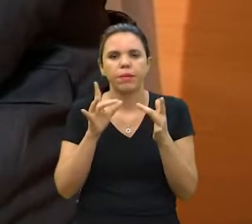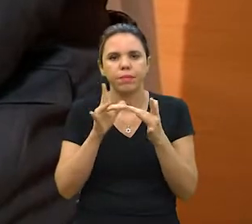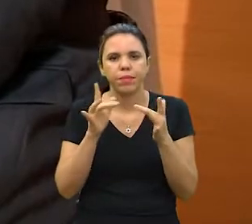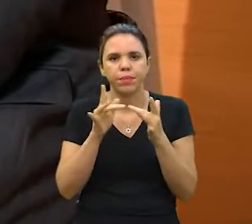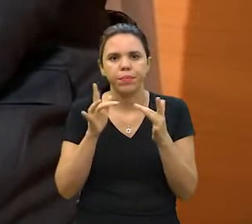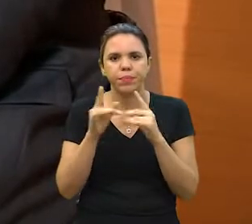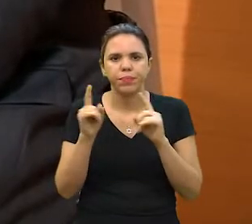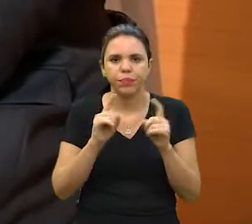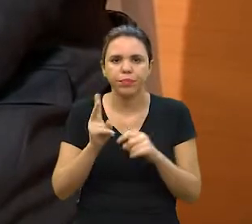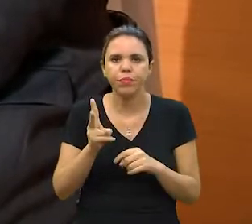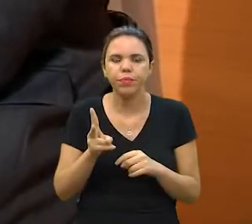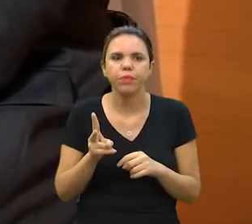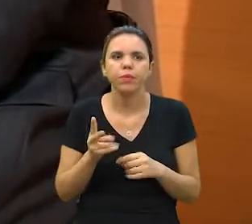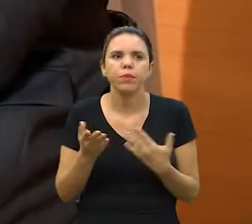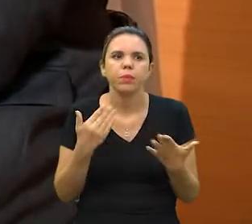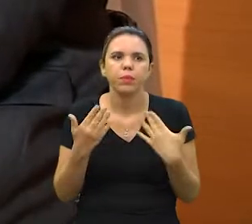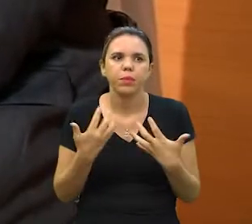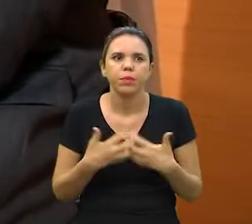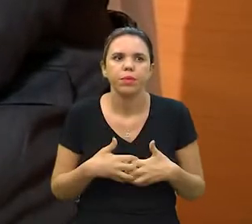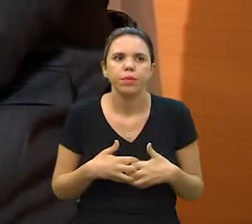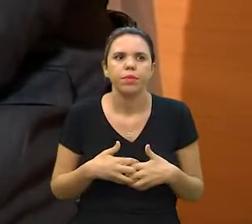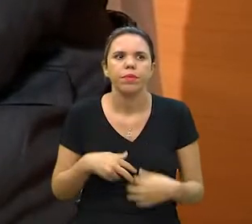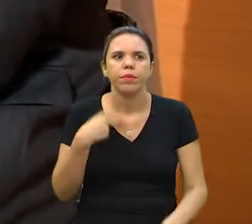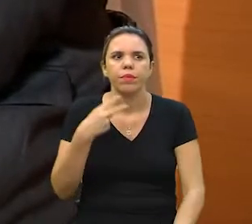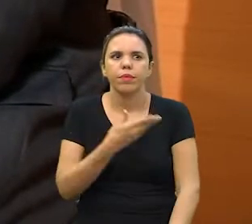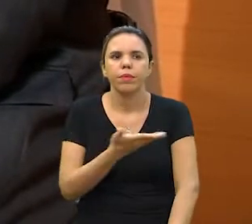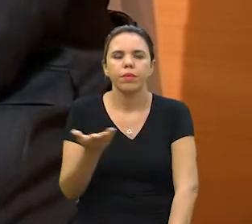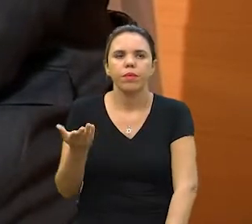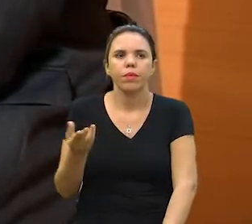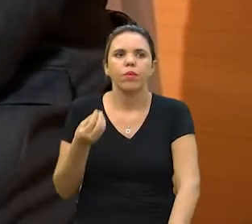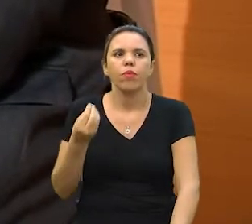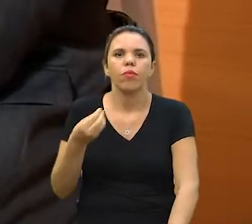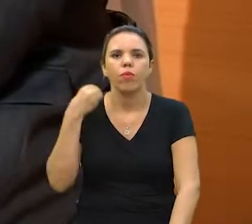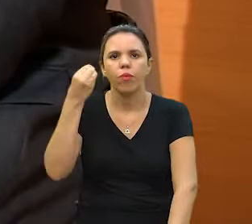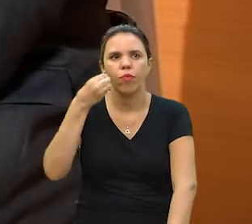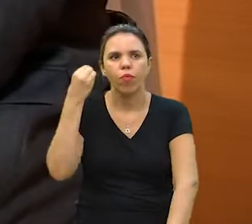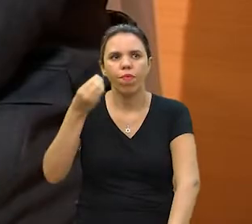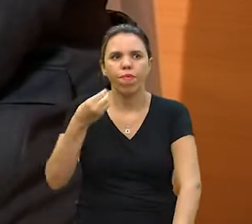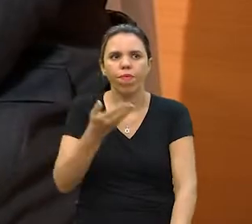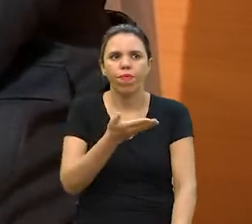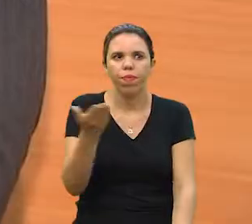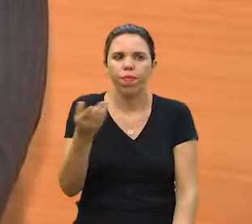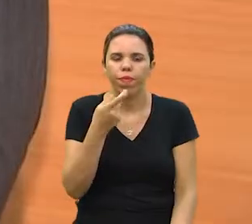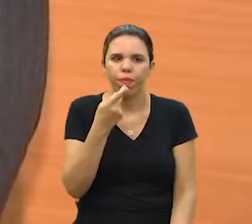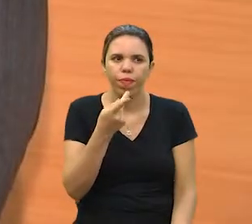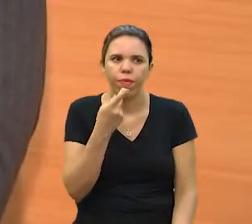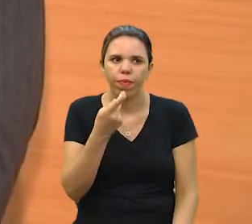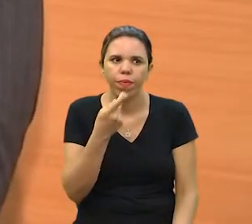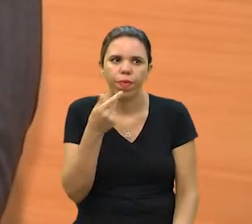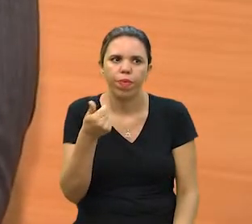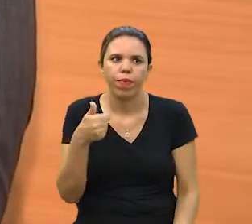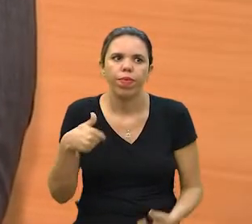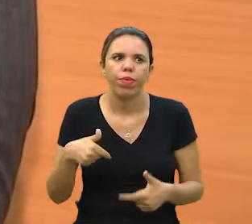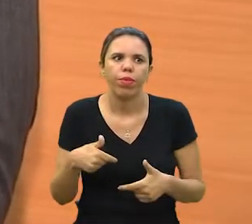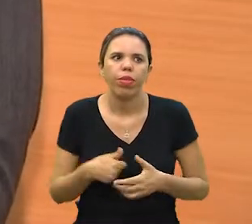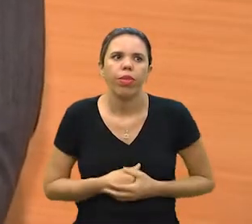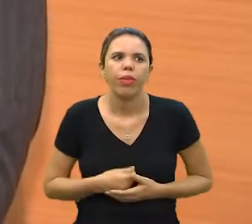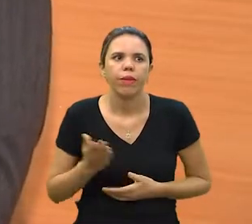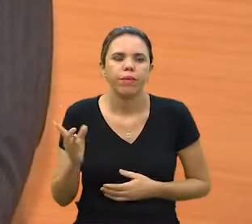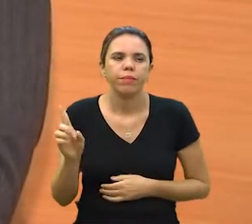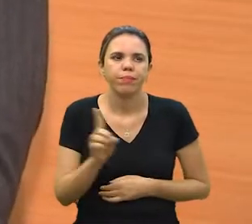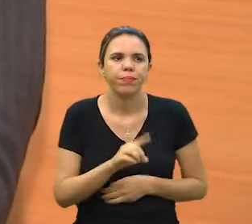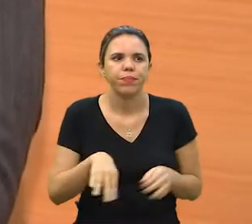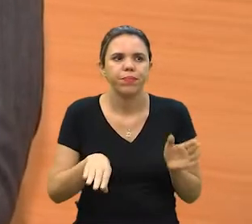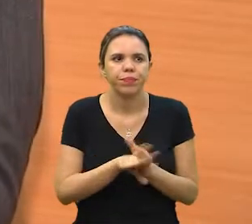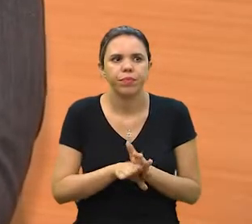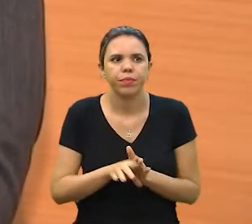olho, as reuniões ali, né, tendo todo aquele debate com os demais parlamentares. Como tem sido essa experiência para o senhor? Eu digo, é o meu primeiro mandato,